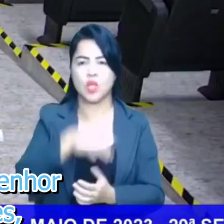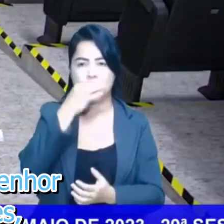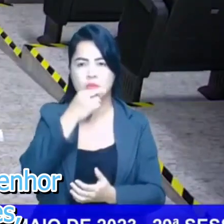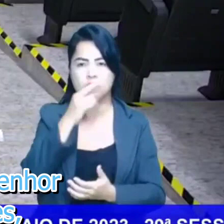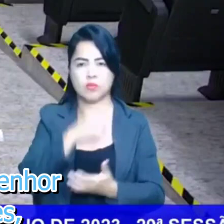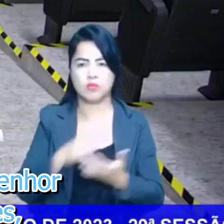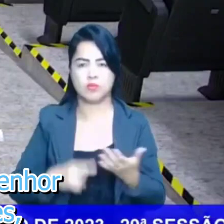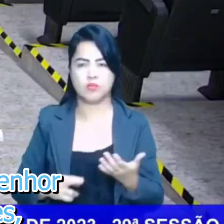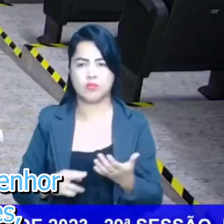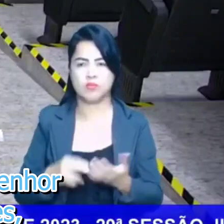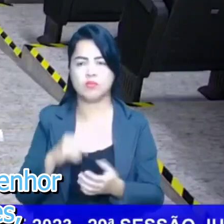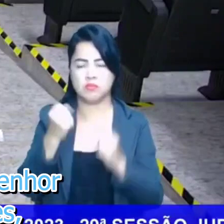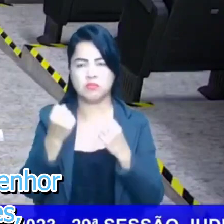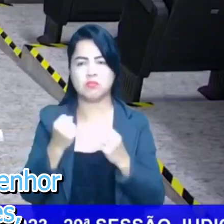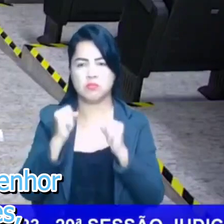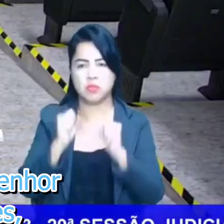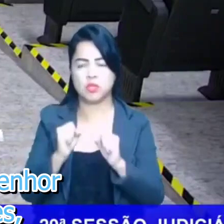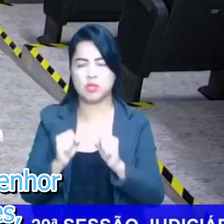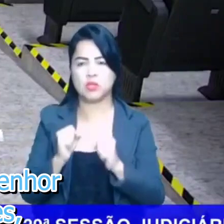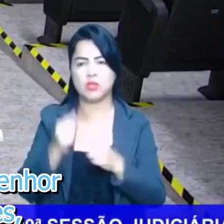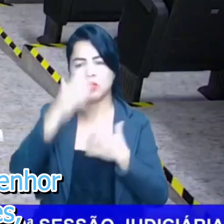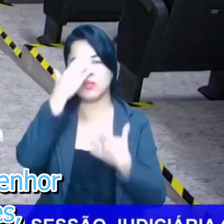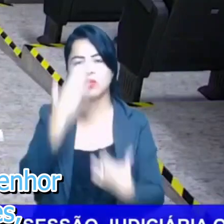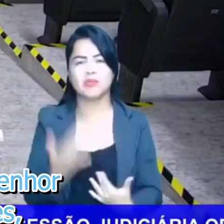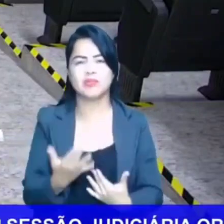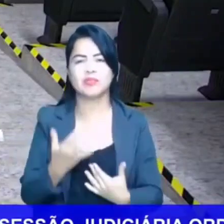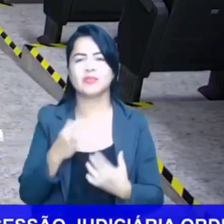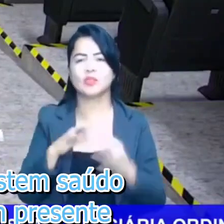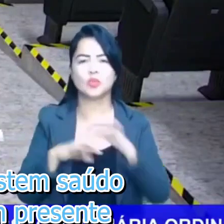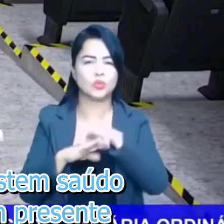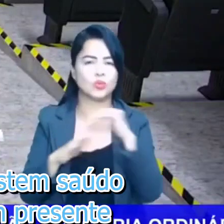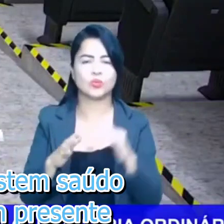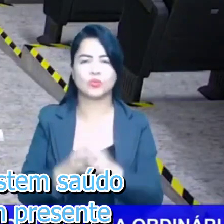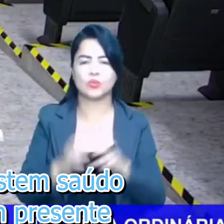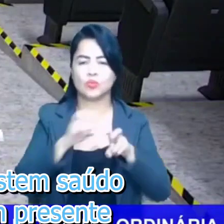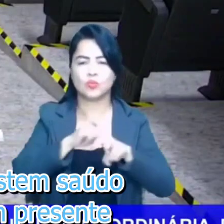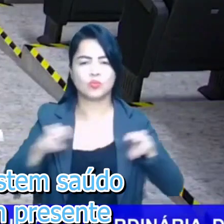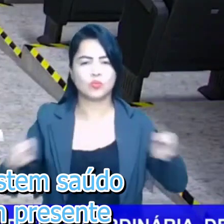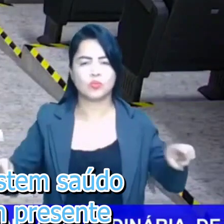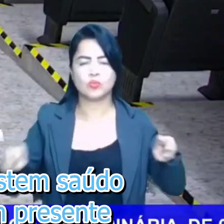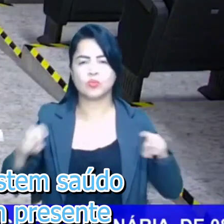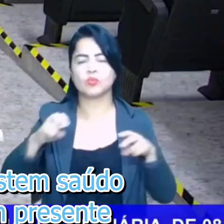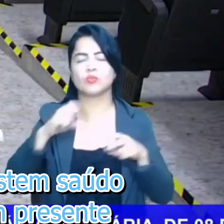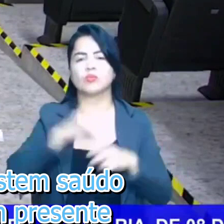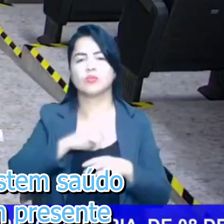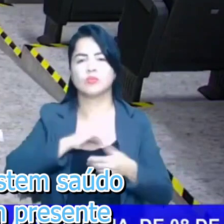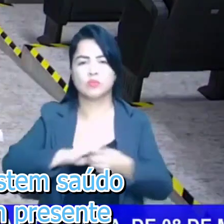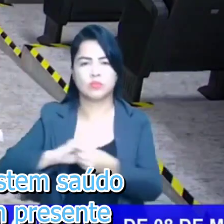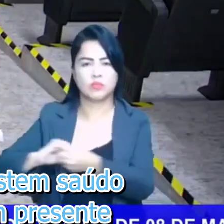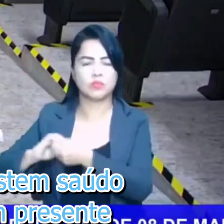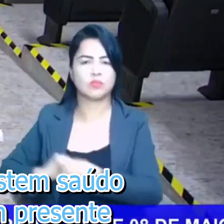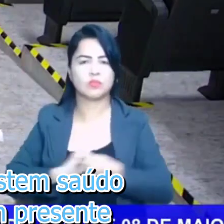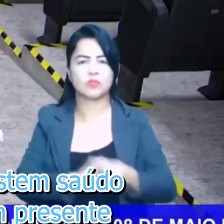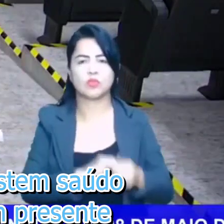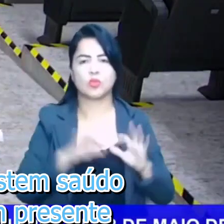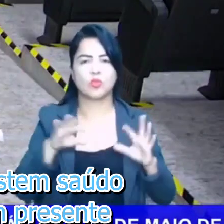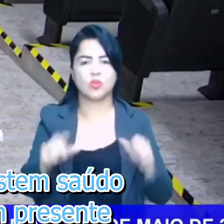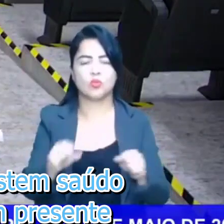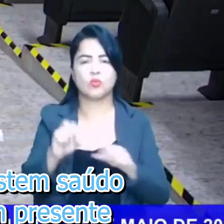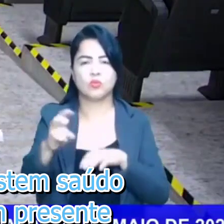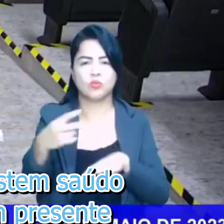fileira de palavra. Assento. Obrigado, com a palavra, presidente. Uma boa tarde a todos, ilustres pares, do Procurador Regional Eleitoral, direito. A todos que nos